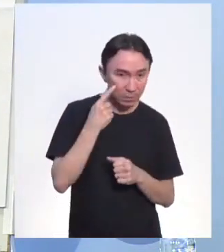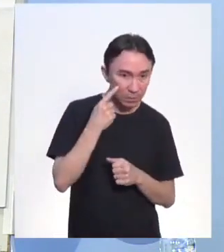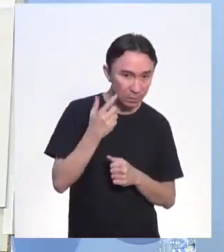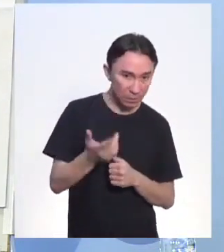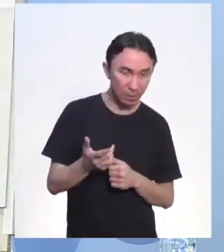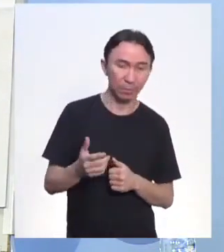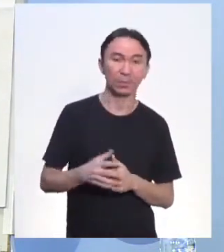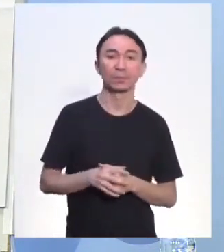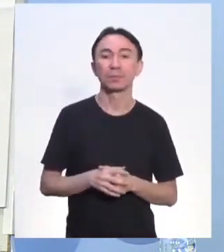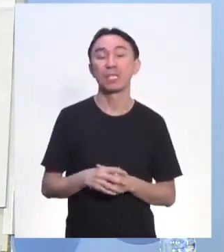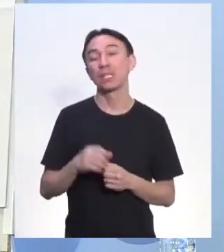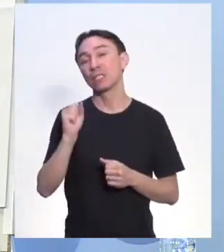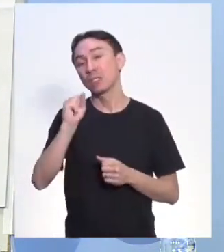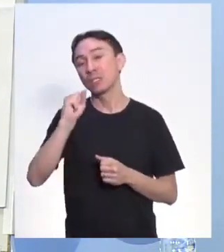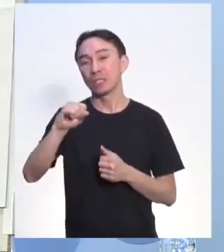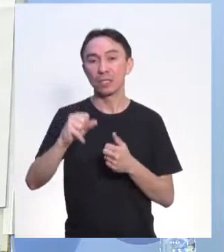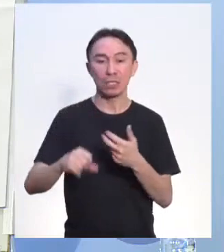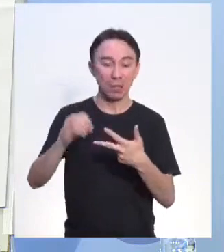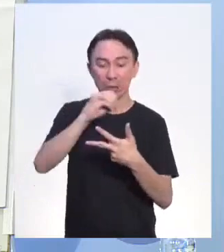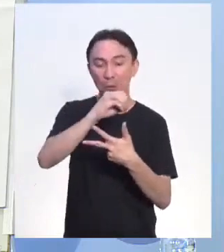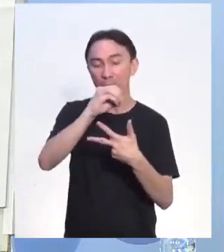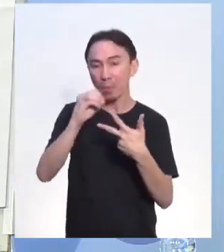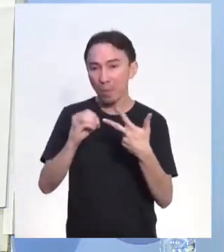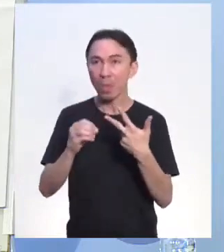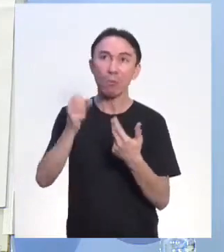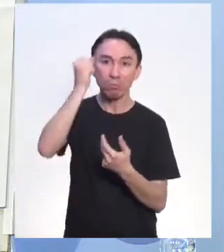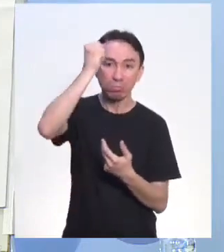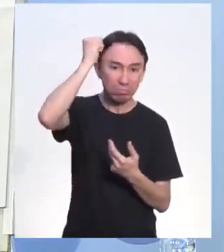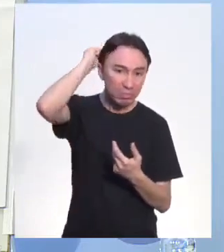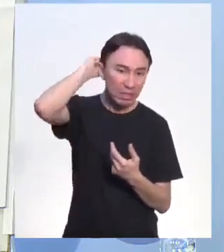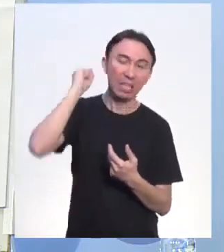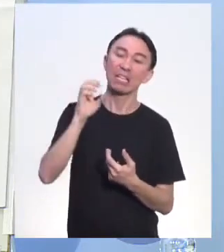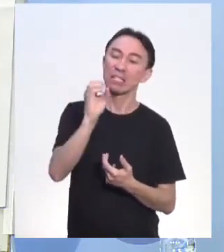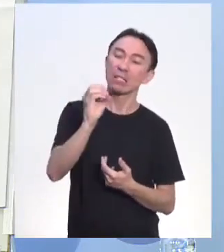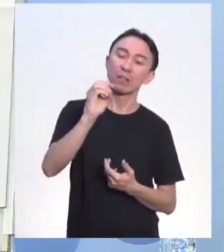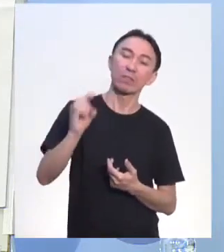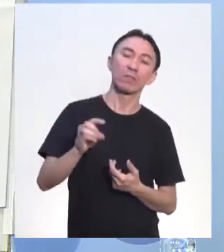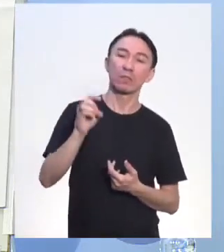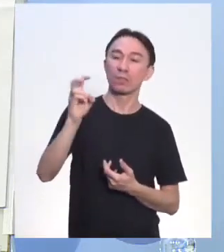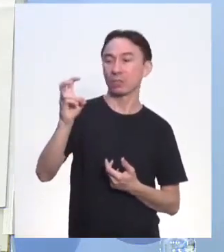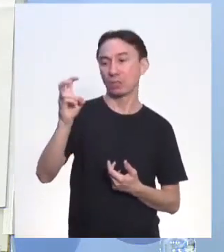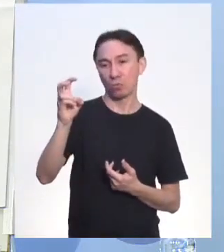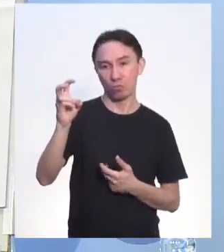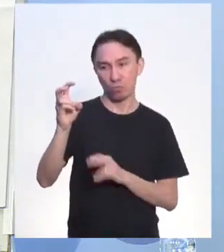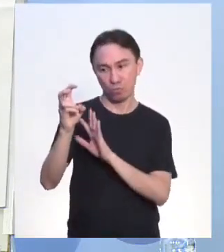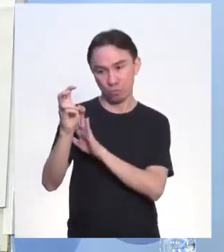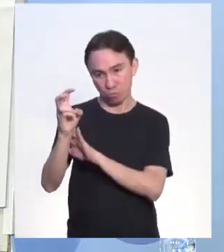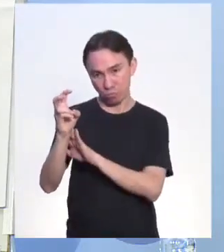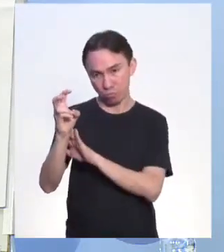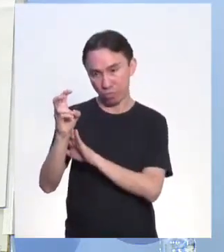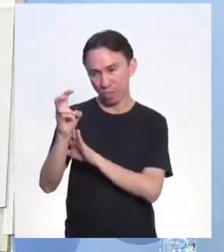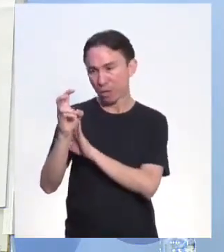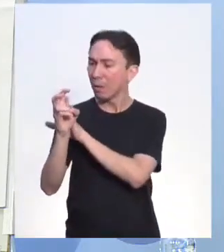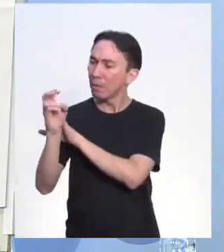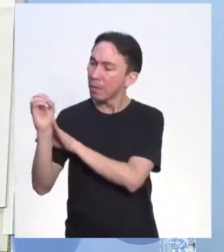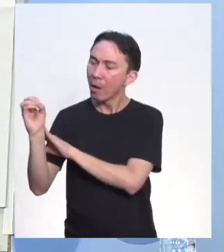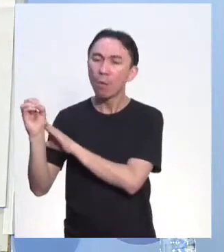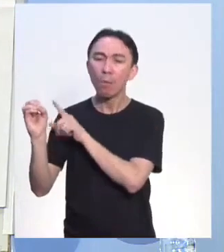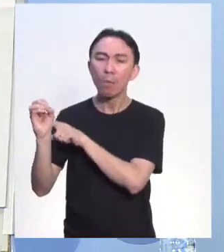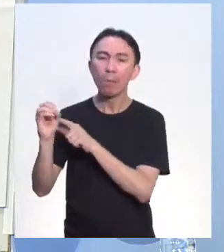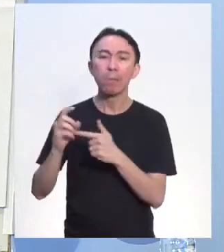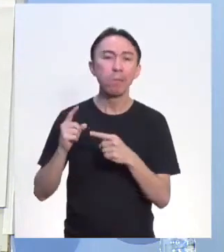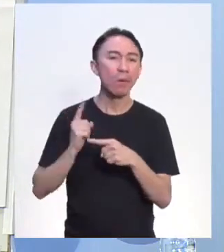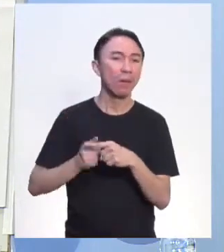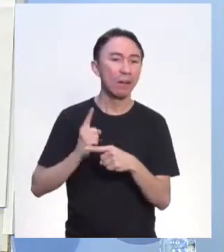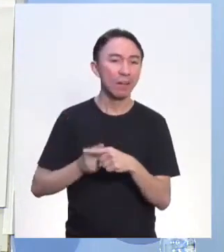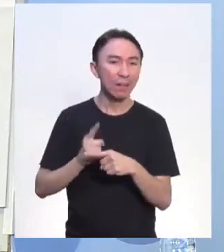alternativa, tá? Fração seria 1 sobre 2, em decimal 0,5. Esse zero não ia estar ali. Por que que eu coloquei o zero?